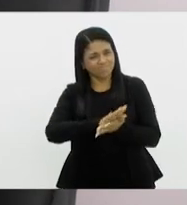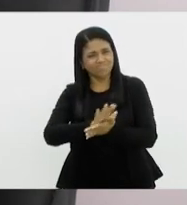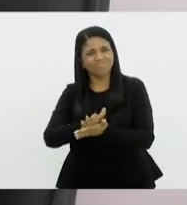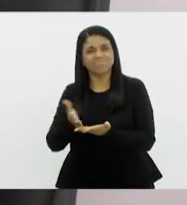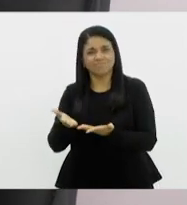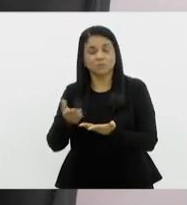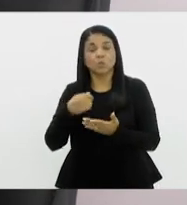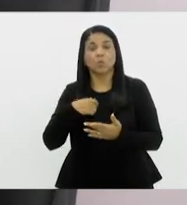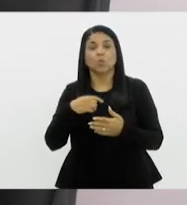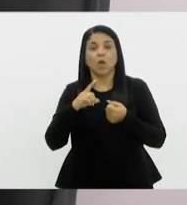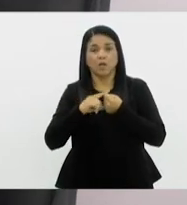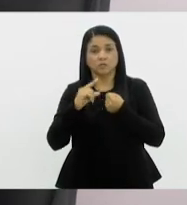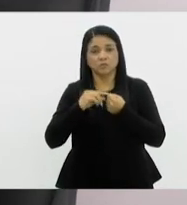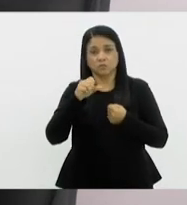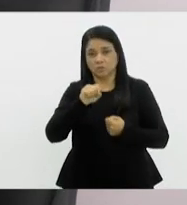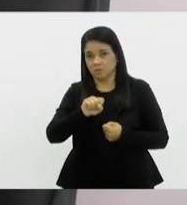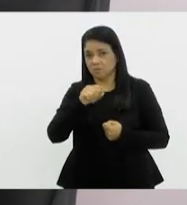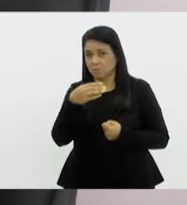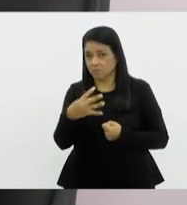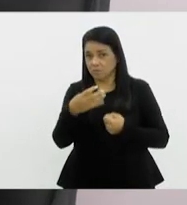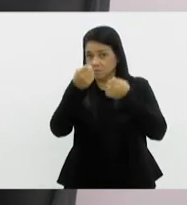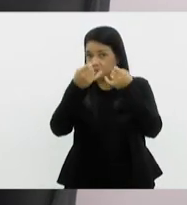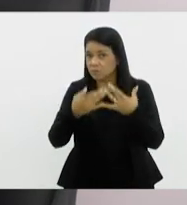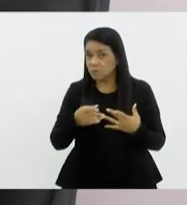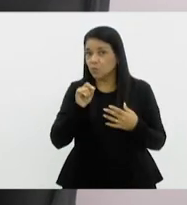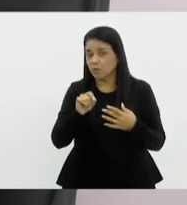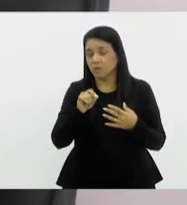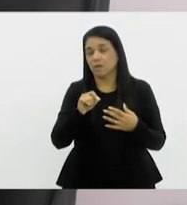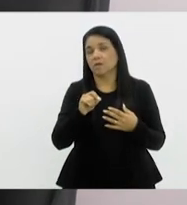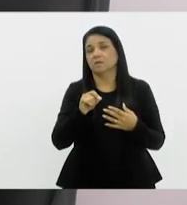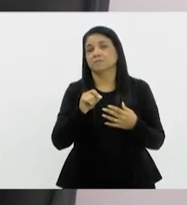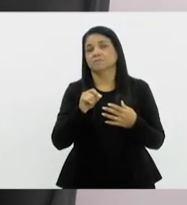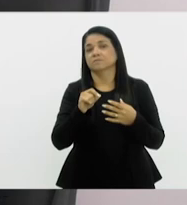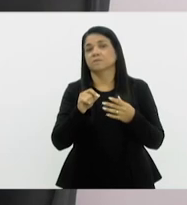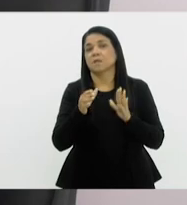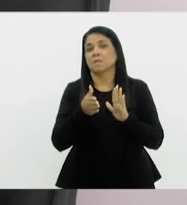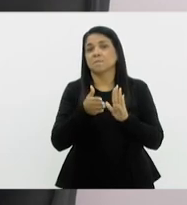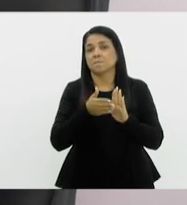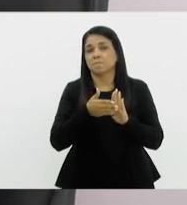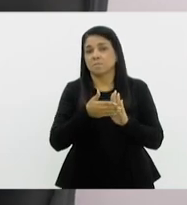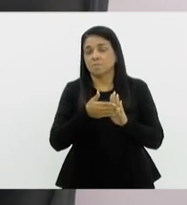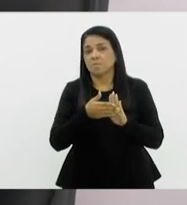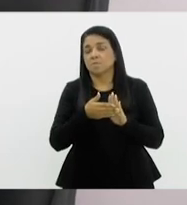artigo 84 fala que as proposições, fazendo menção